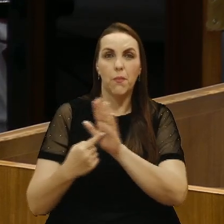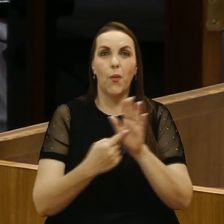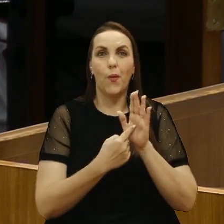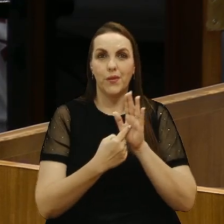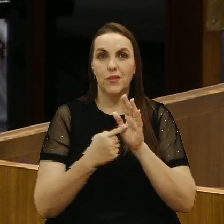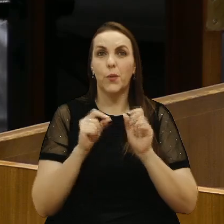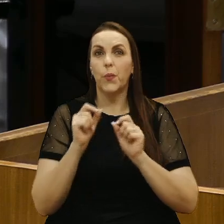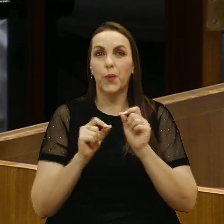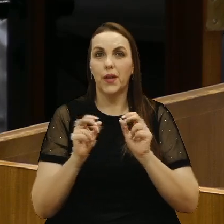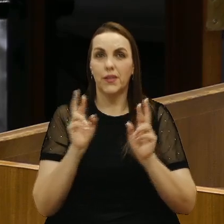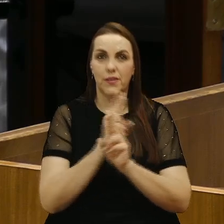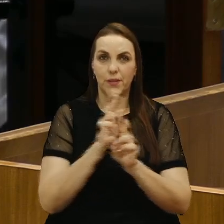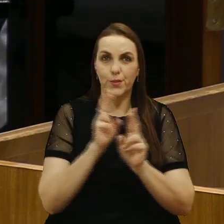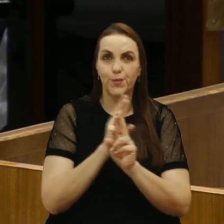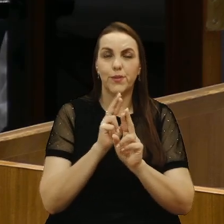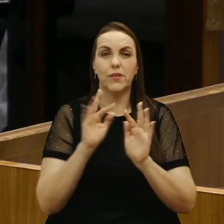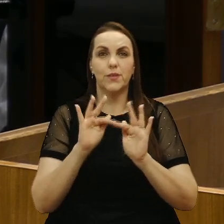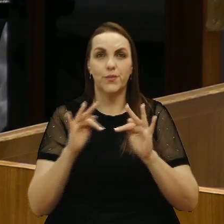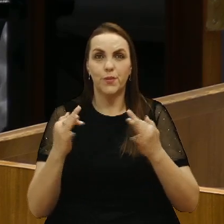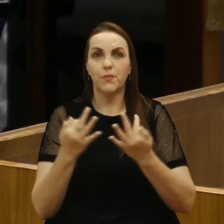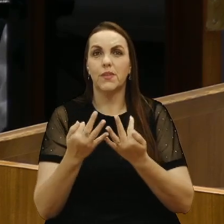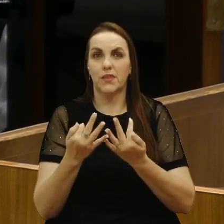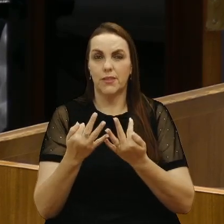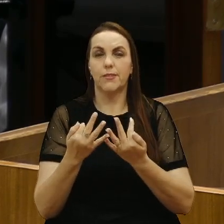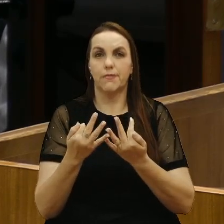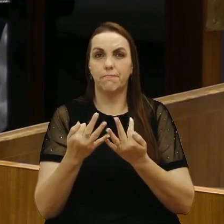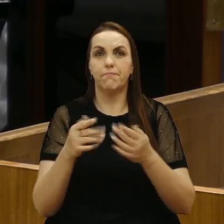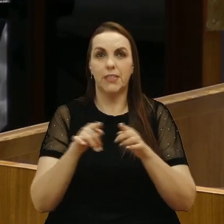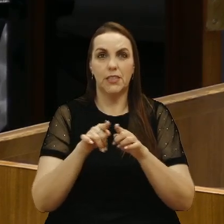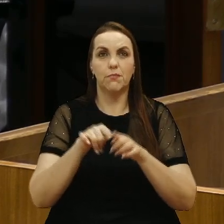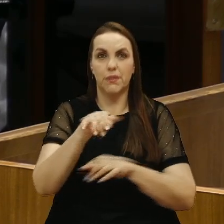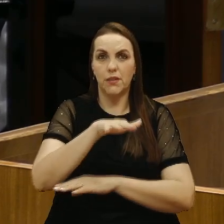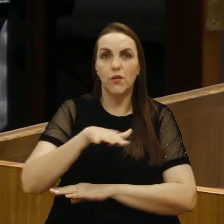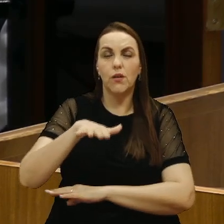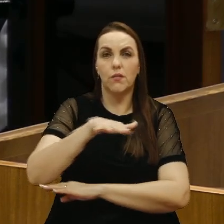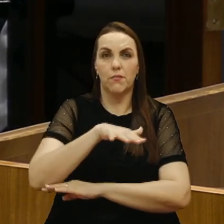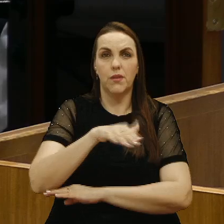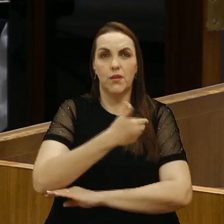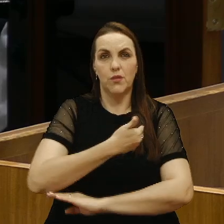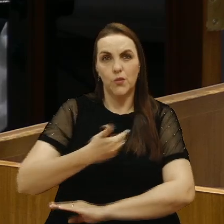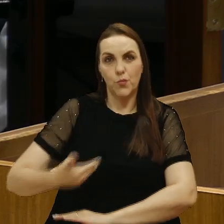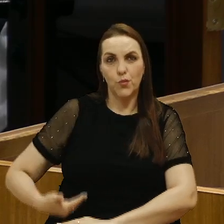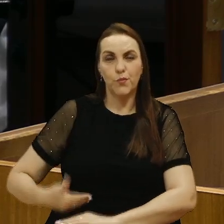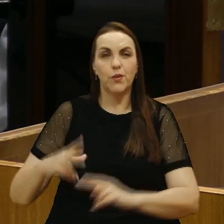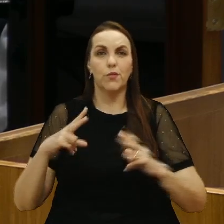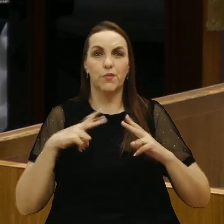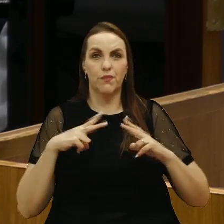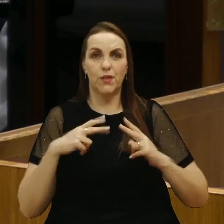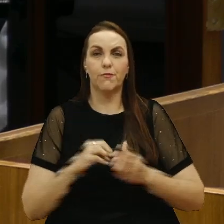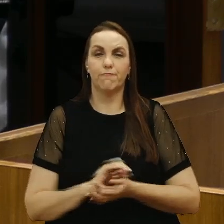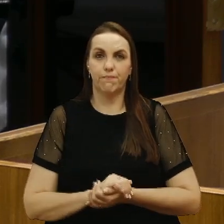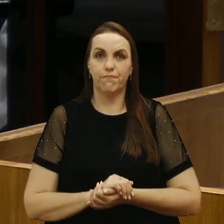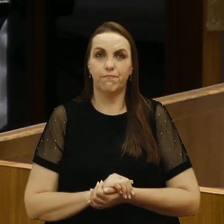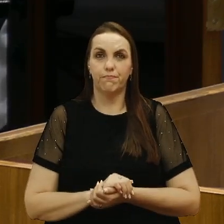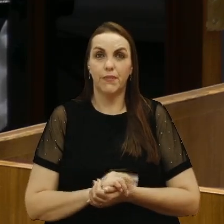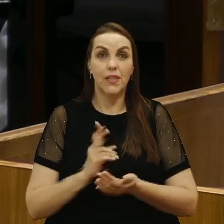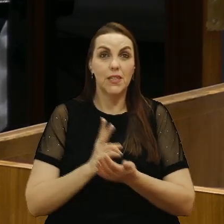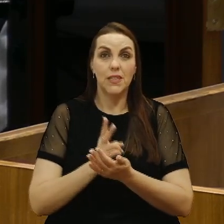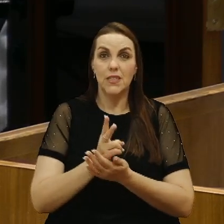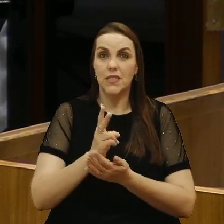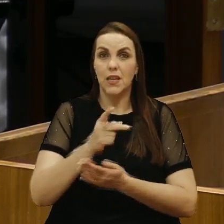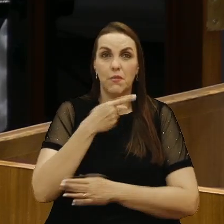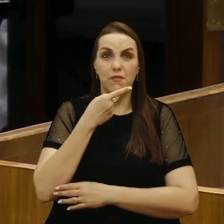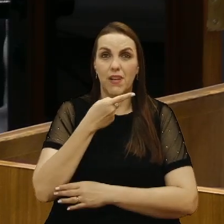relações, nas famílias e no ambiente público e privado. E sempre que falamos